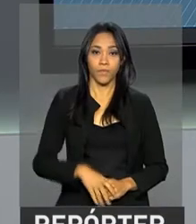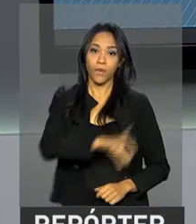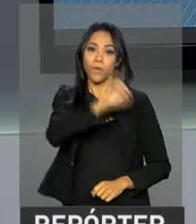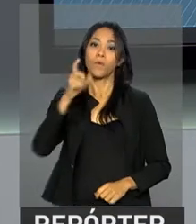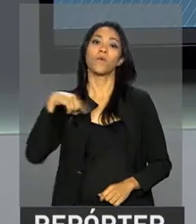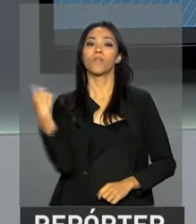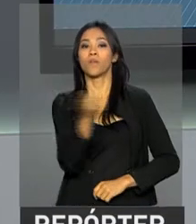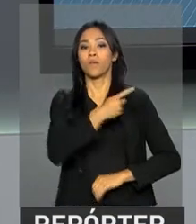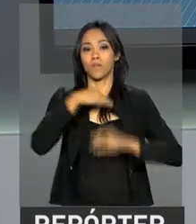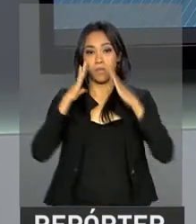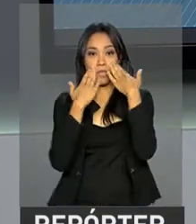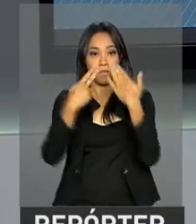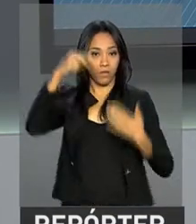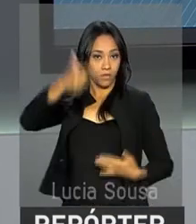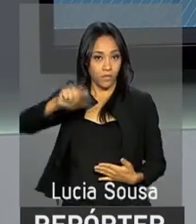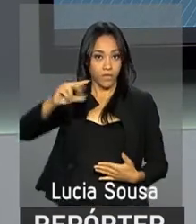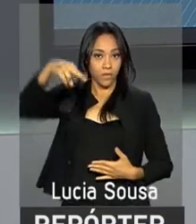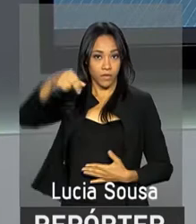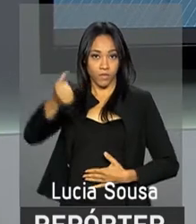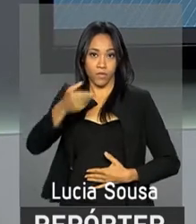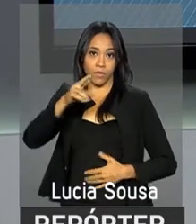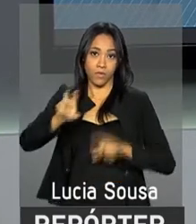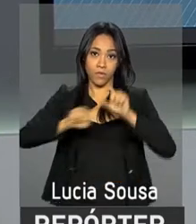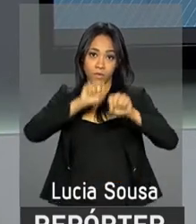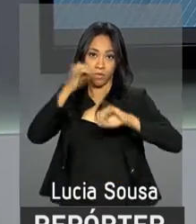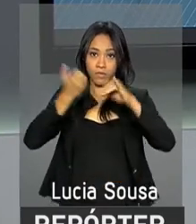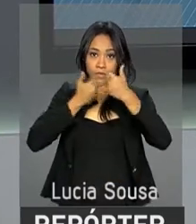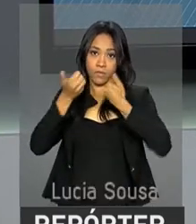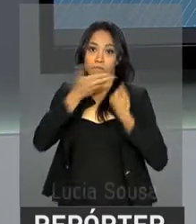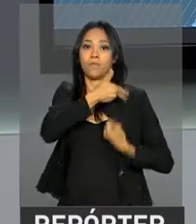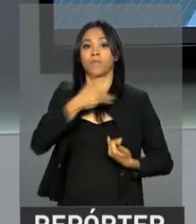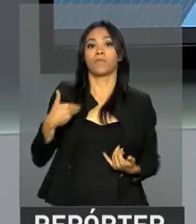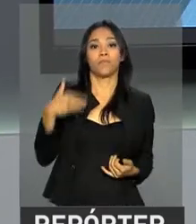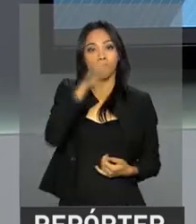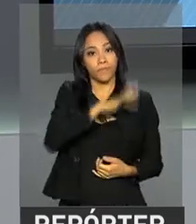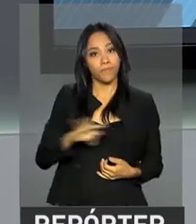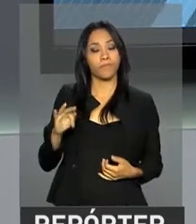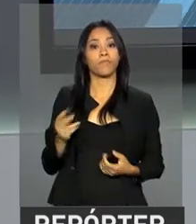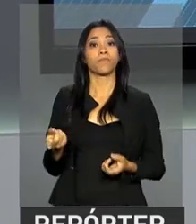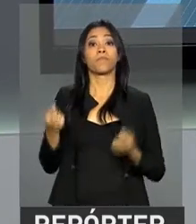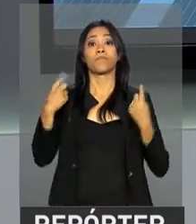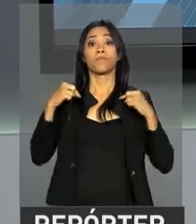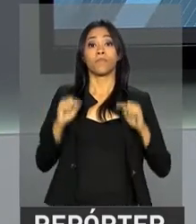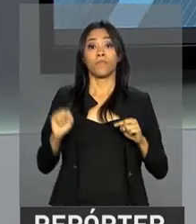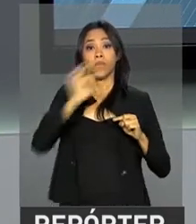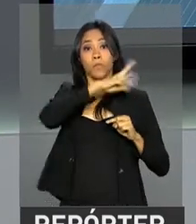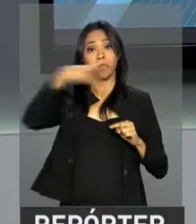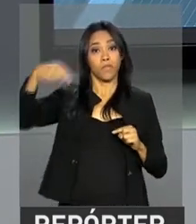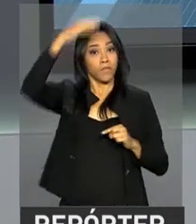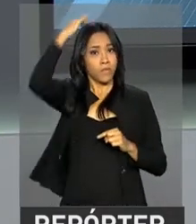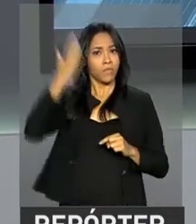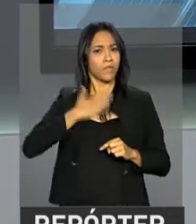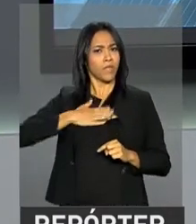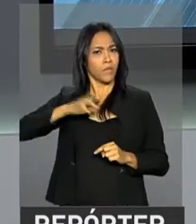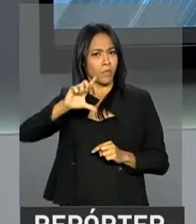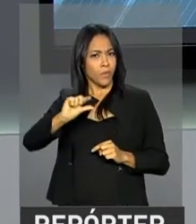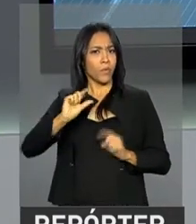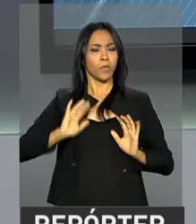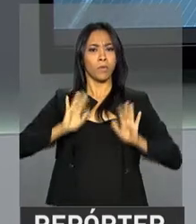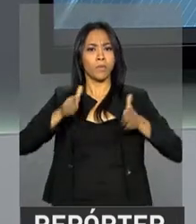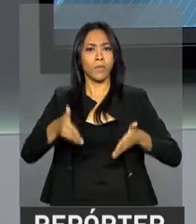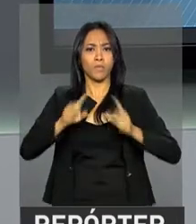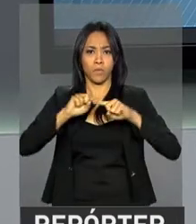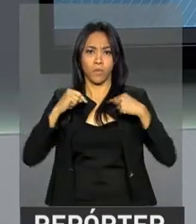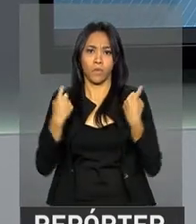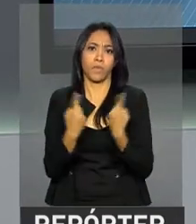Olá, estamos de volta com o repórter NBR e as notícias do governo federal. O presidente Michel Temer participa daqui a pouco de uma cerimônia que